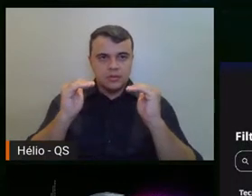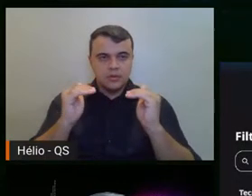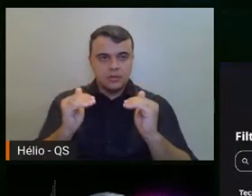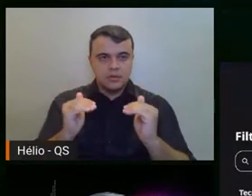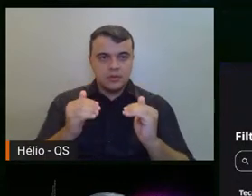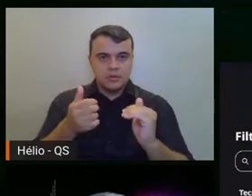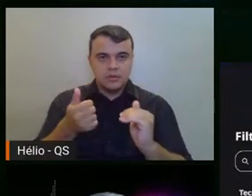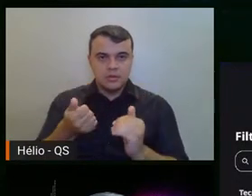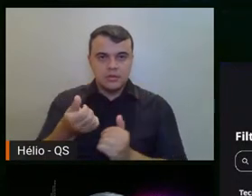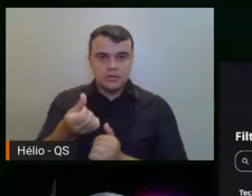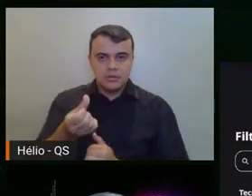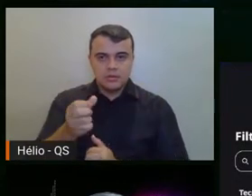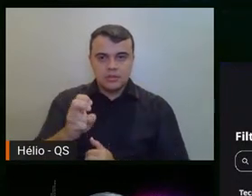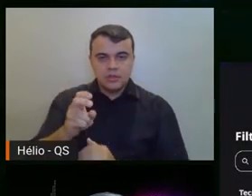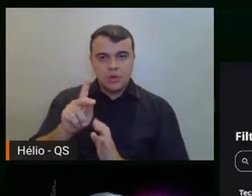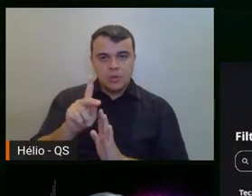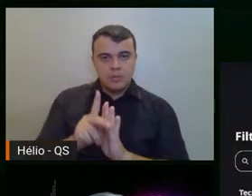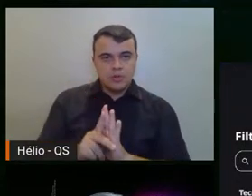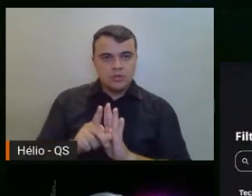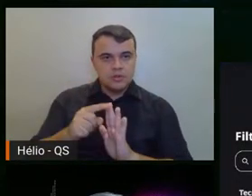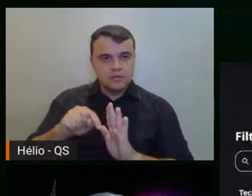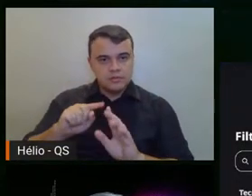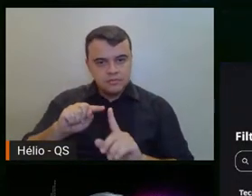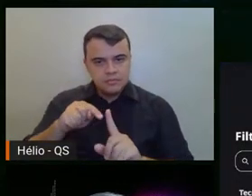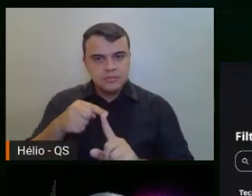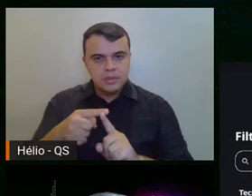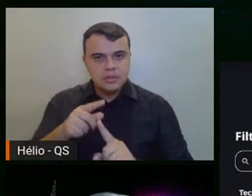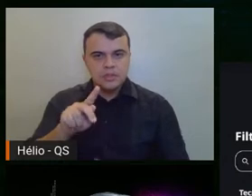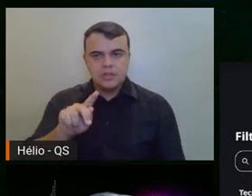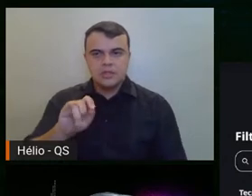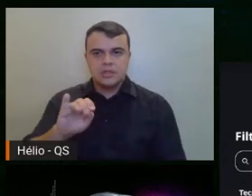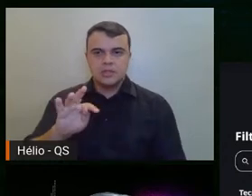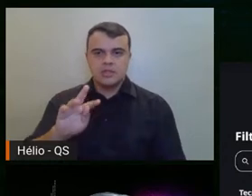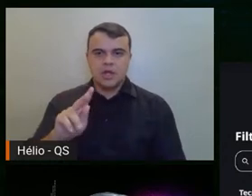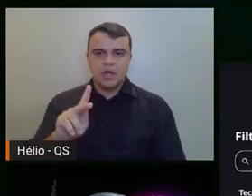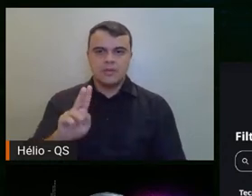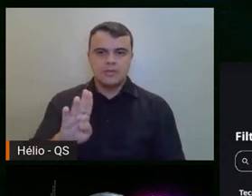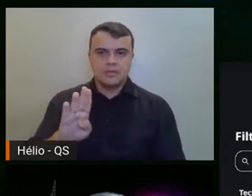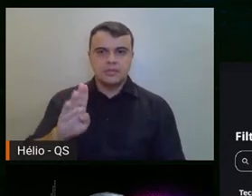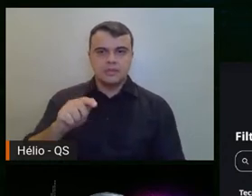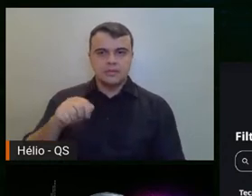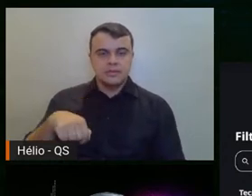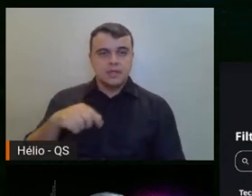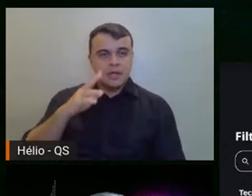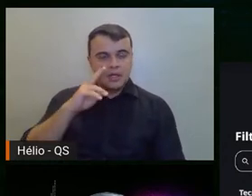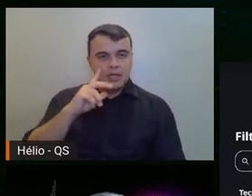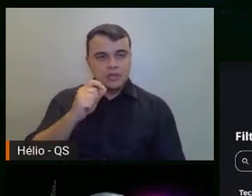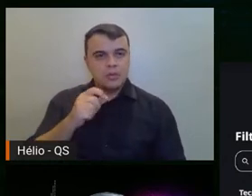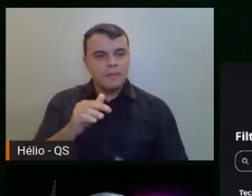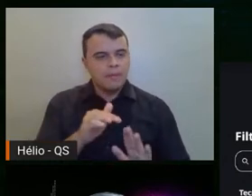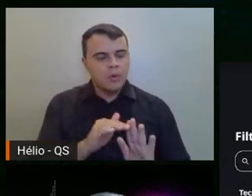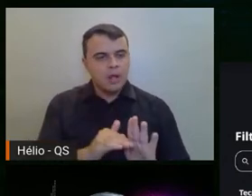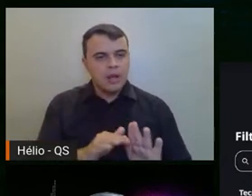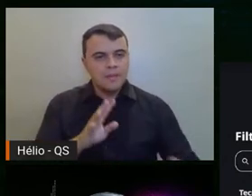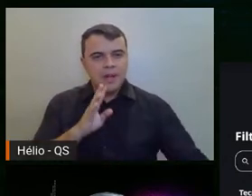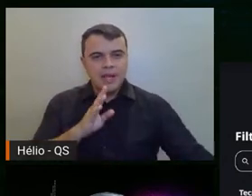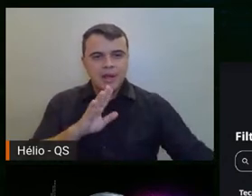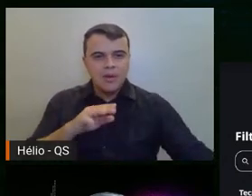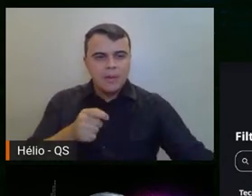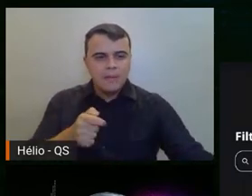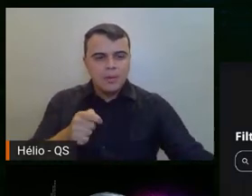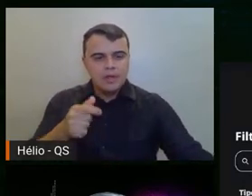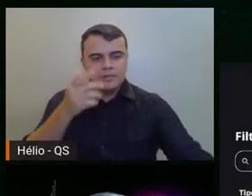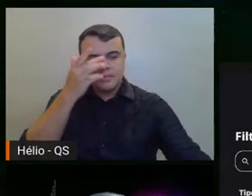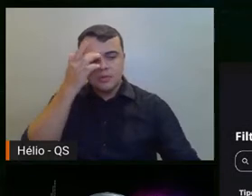175 projetos para você incrementar no seu github e uma coisa importante é que os programas muito poucas pessoas